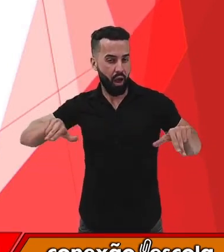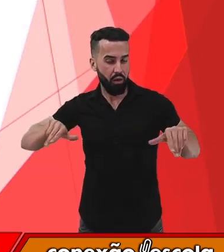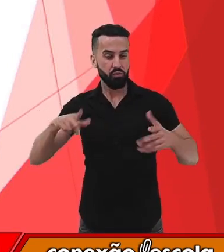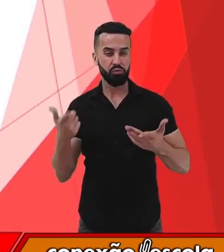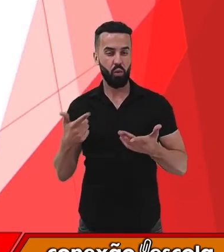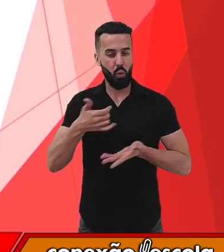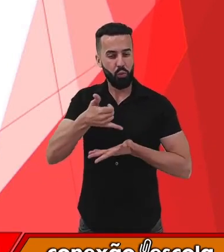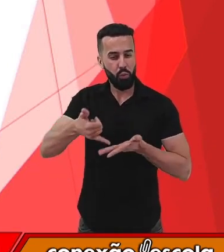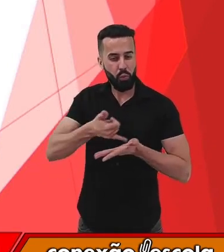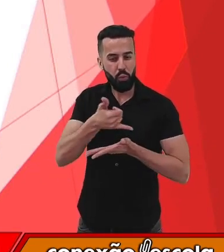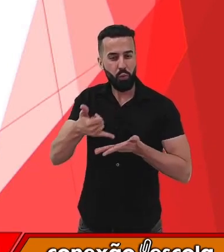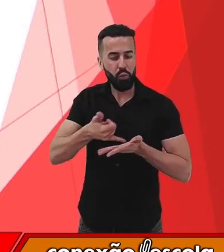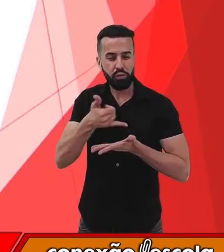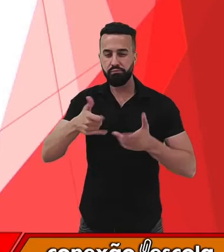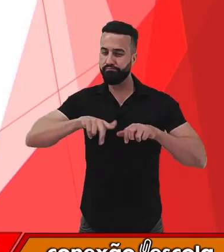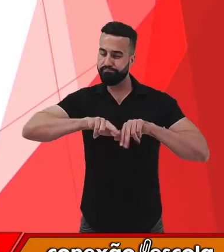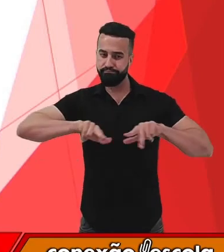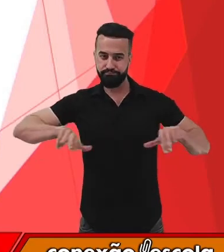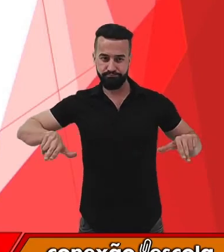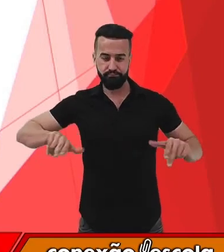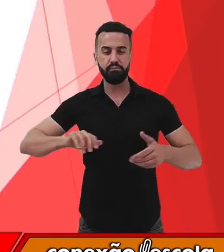proteínas.